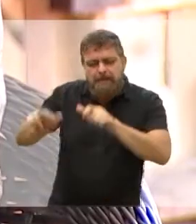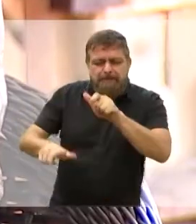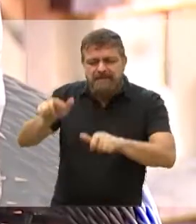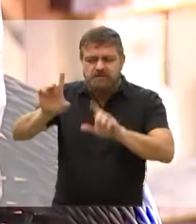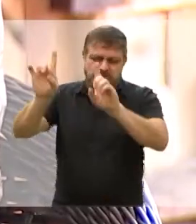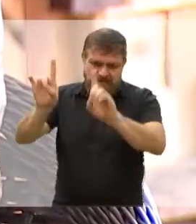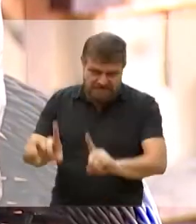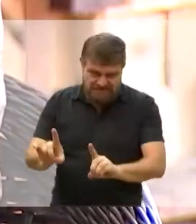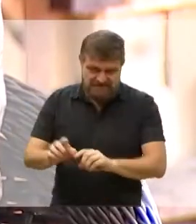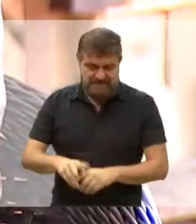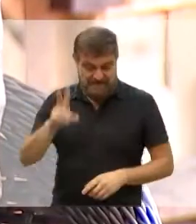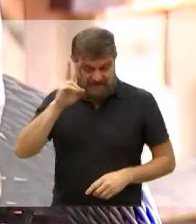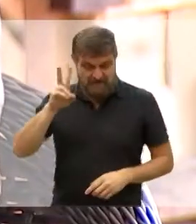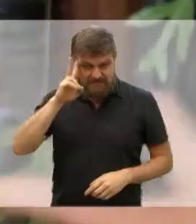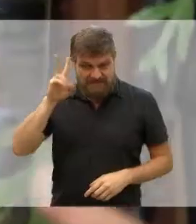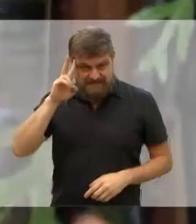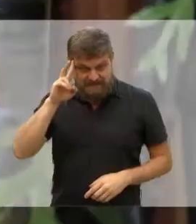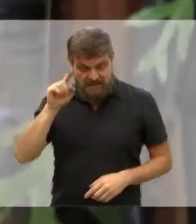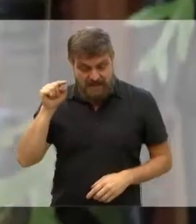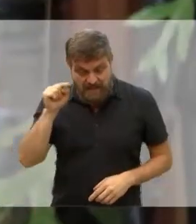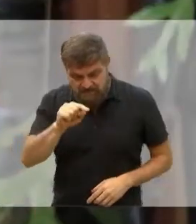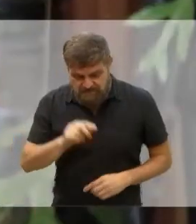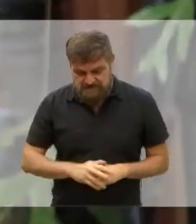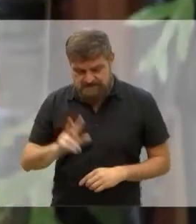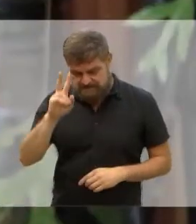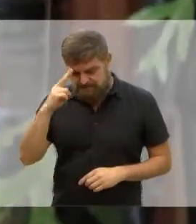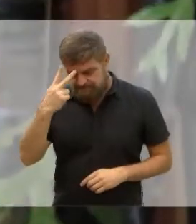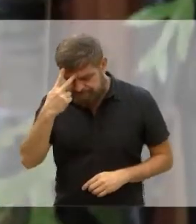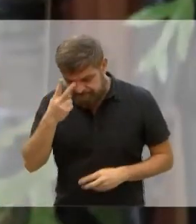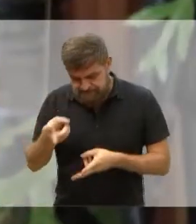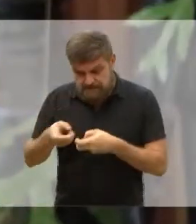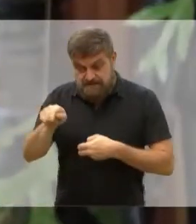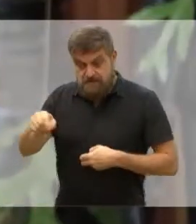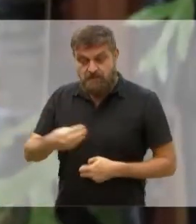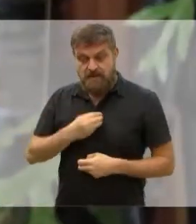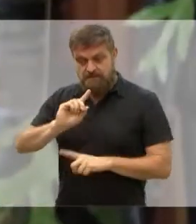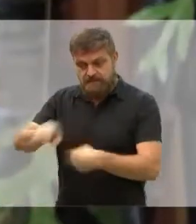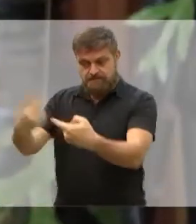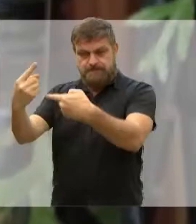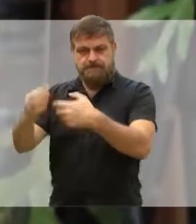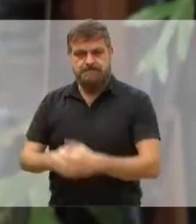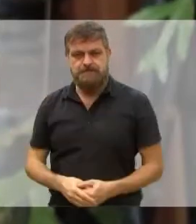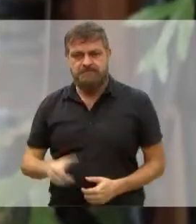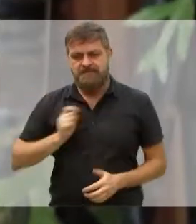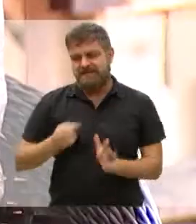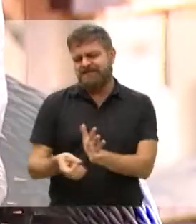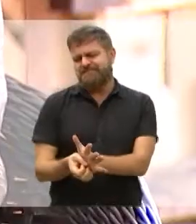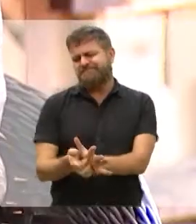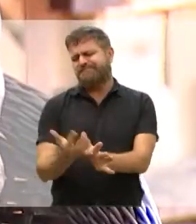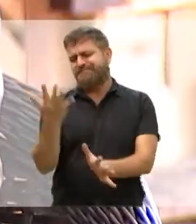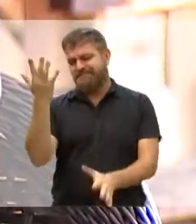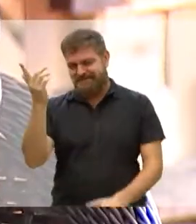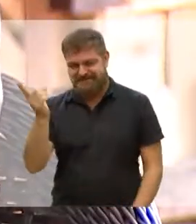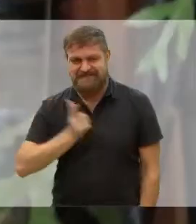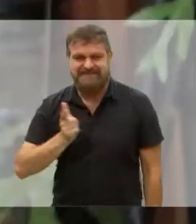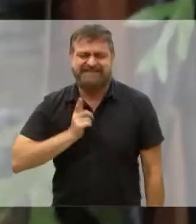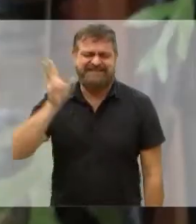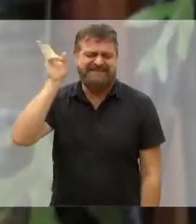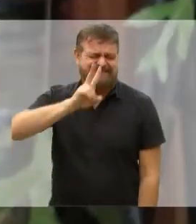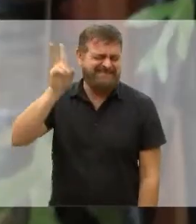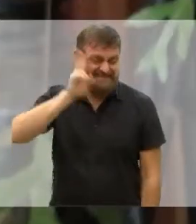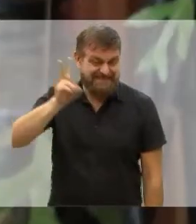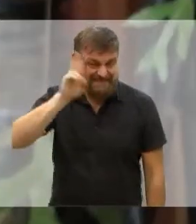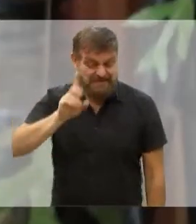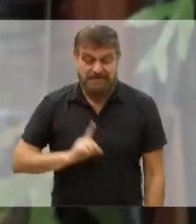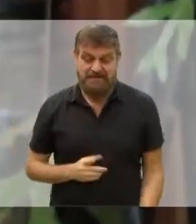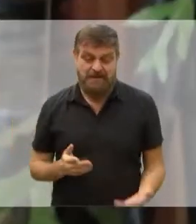paciente com deficiência e que transformou a vida dessa pessoa? A gente tem vários. Do nosso dia